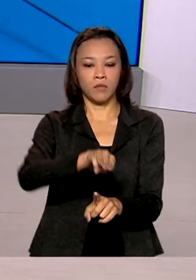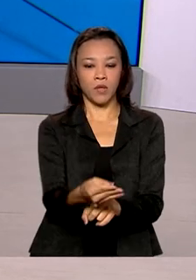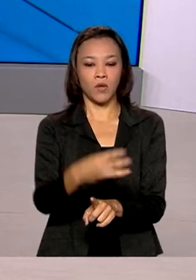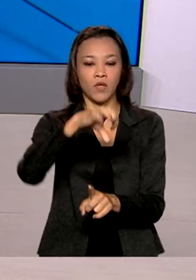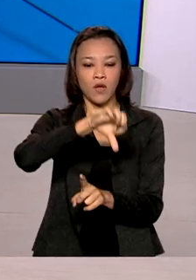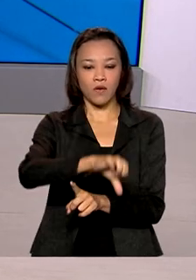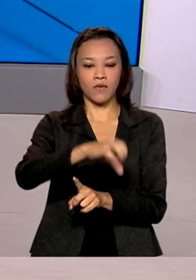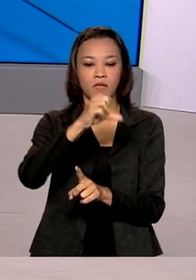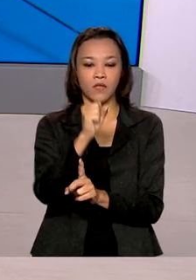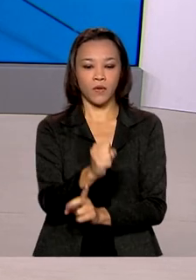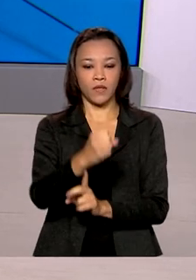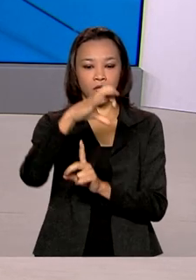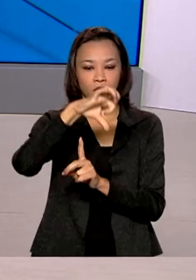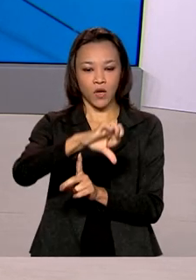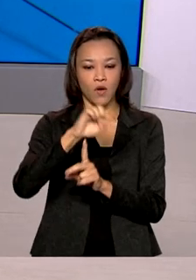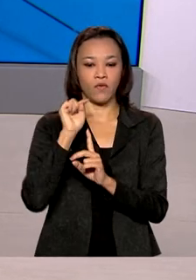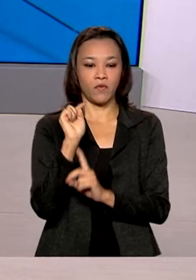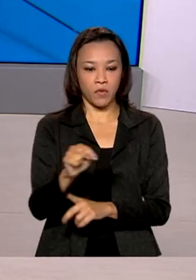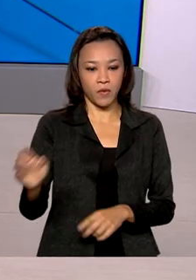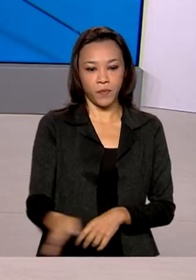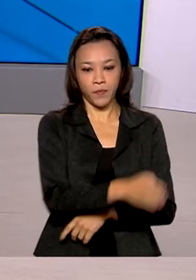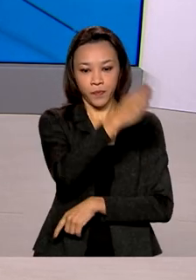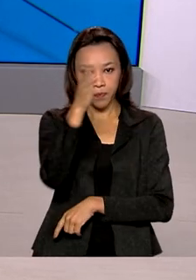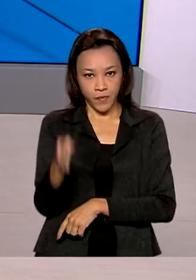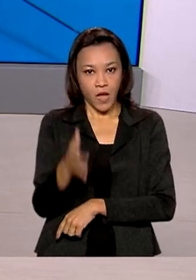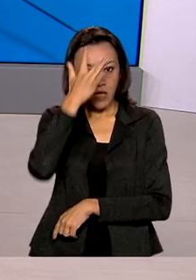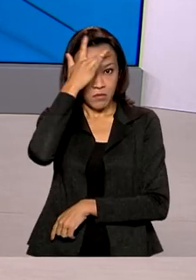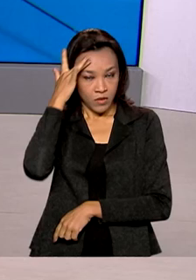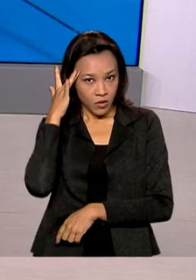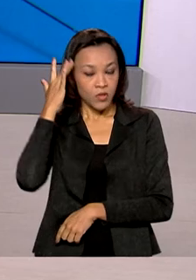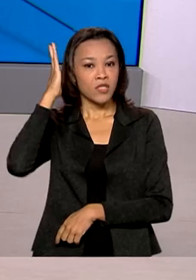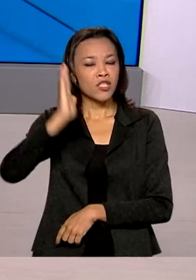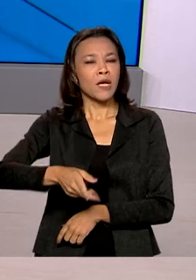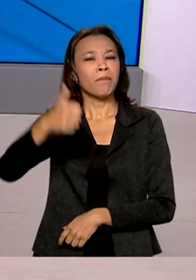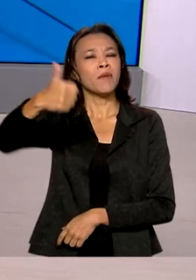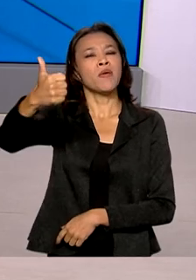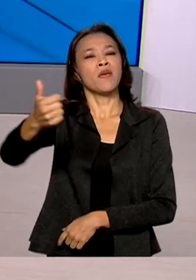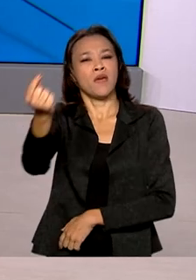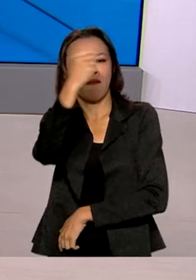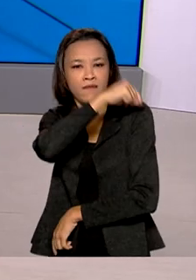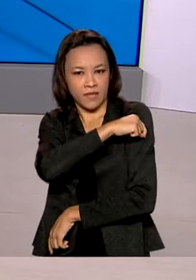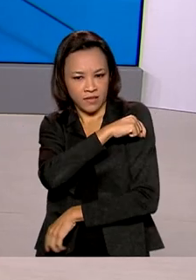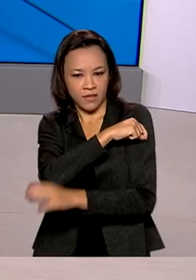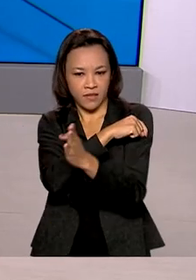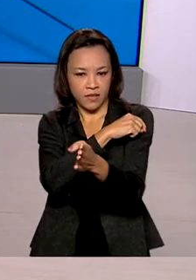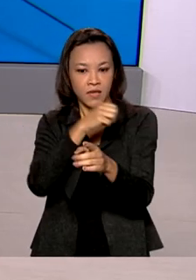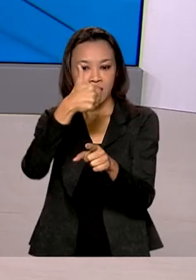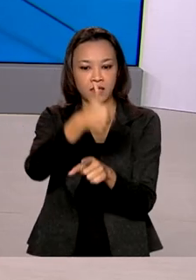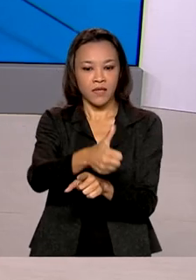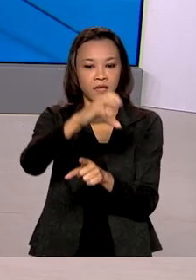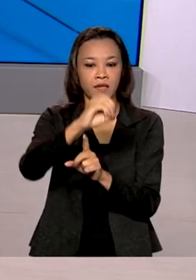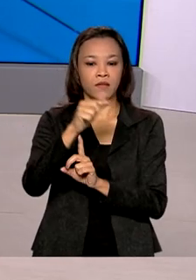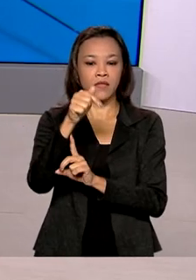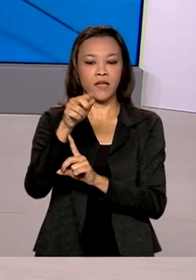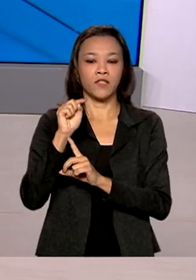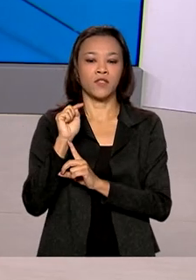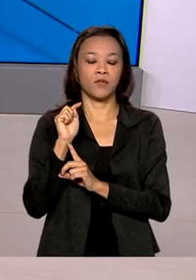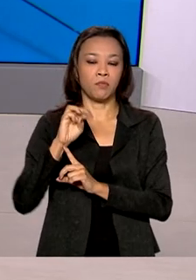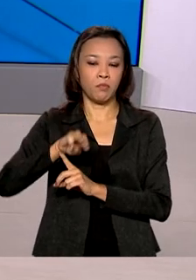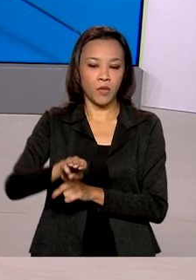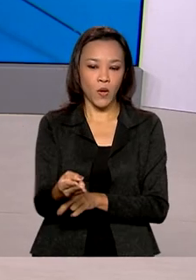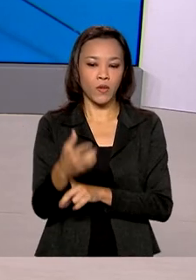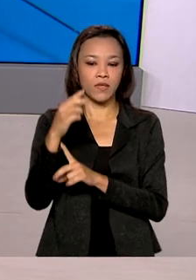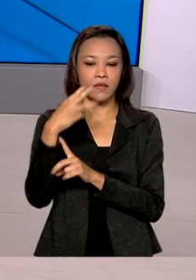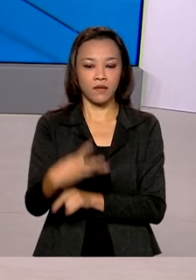milhões 989 mil as pessoas vacinadas com a primeira dose 107 milhões